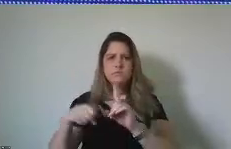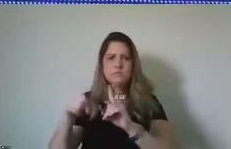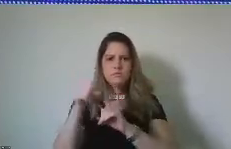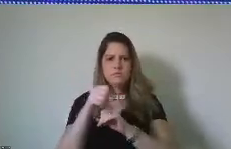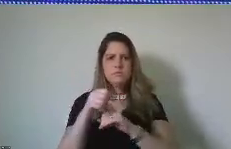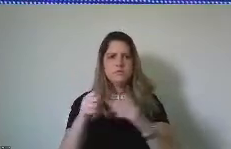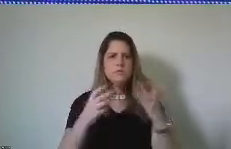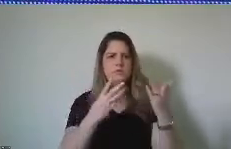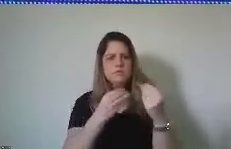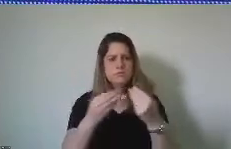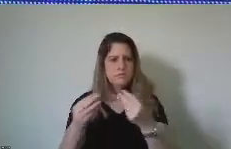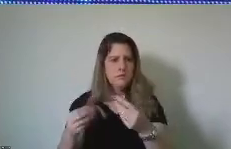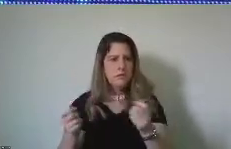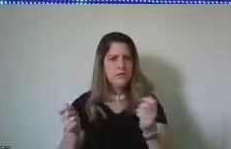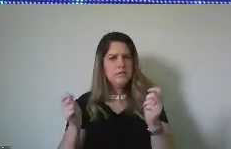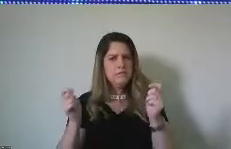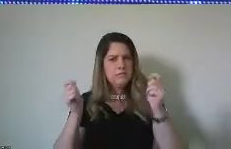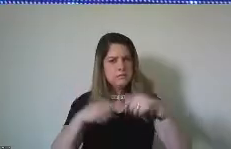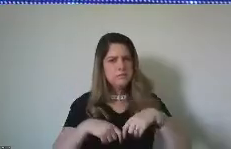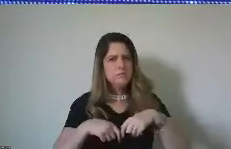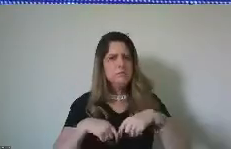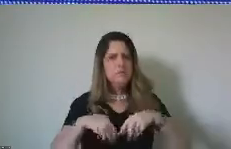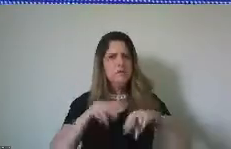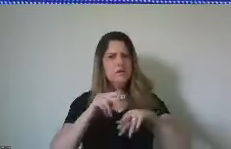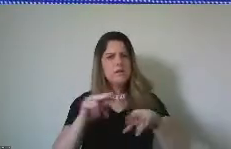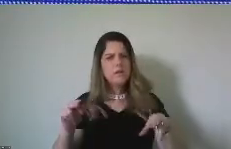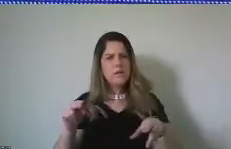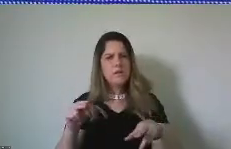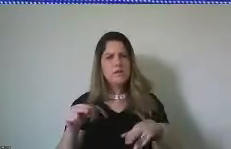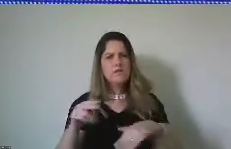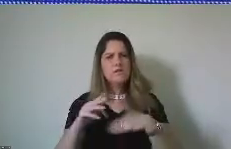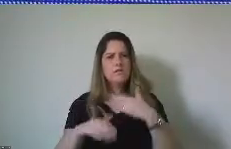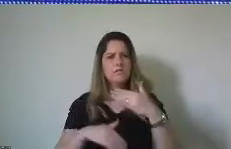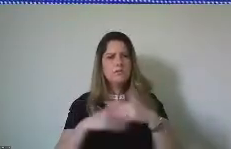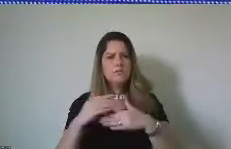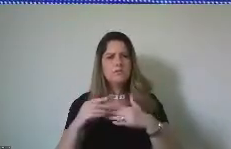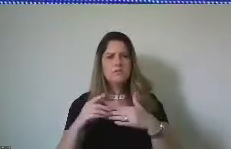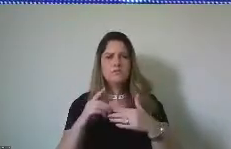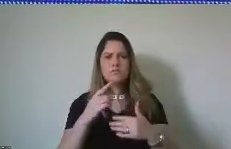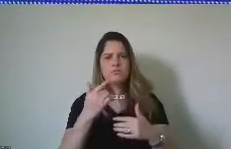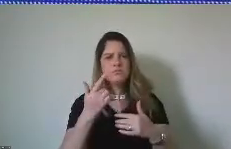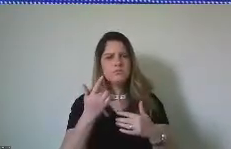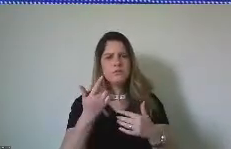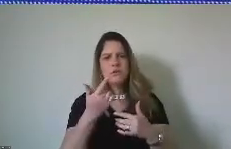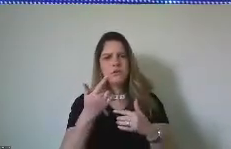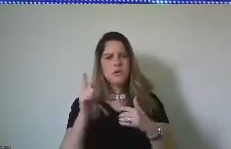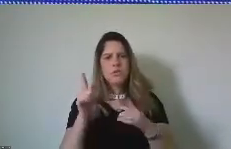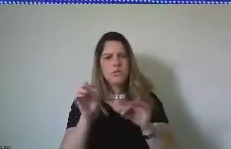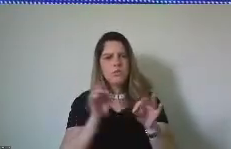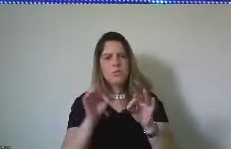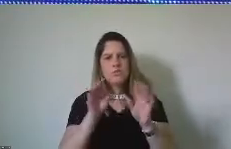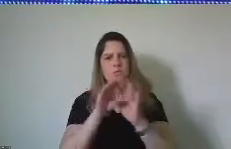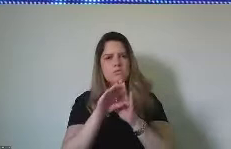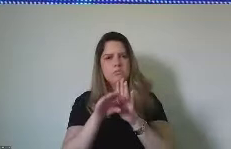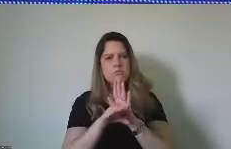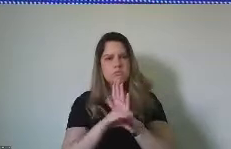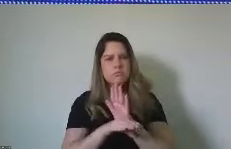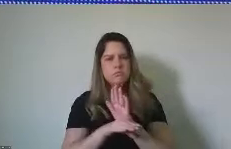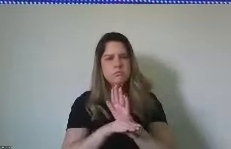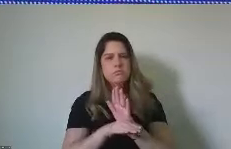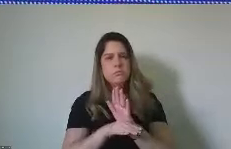Eletrobras três delas com taiesa não tem hoje nenhum plano de fazer um descruzamento dessas